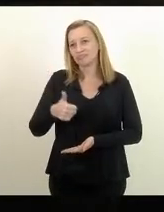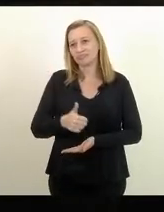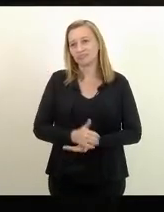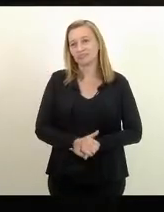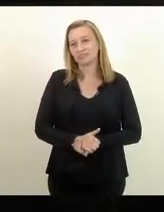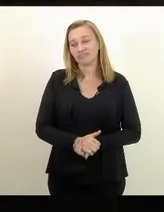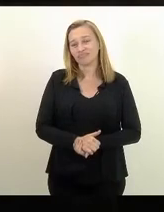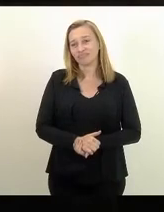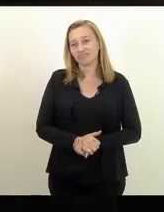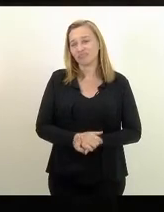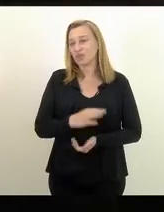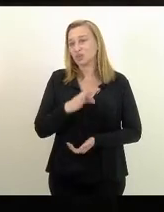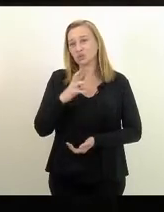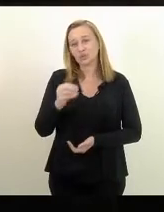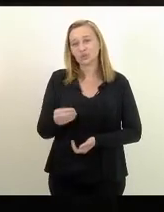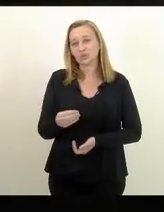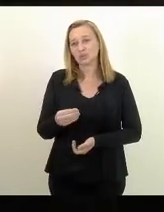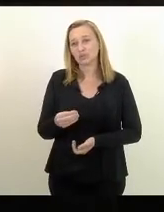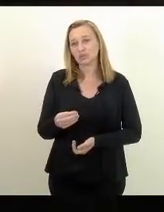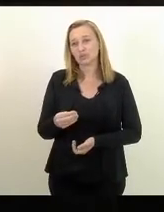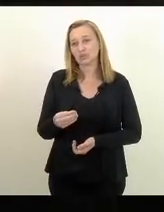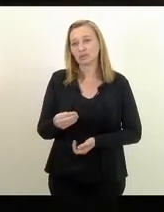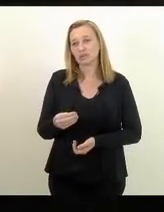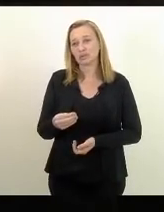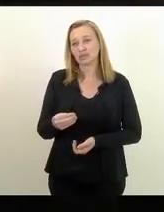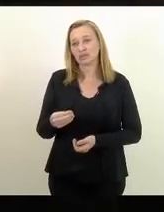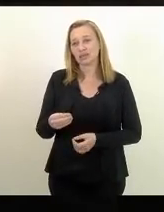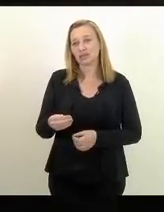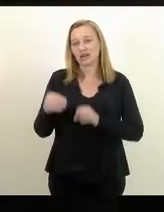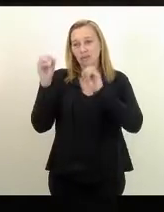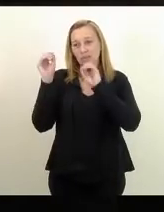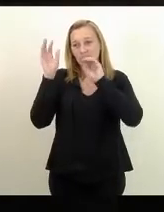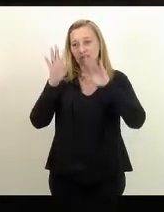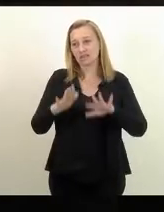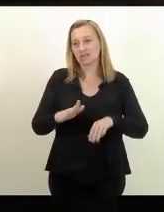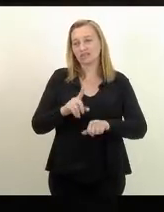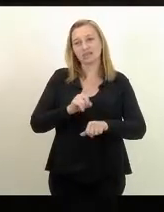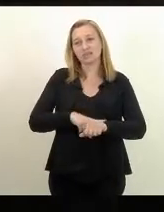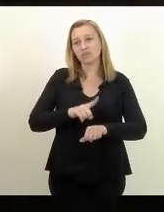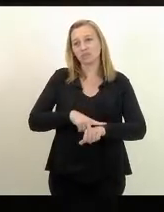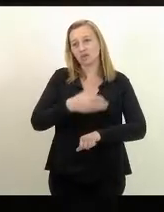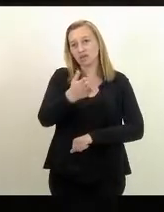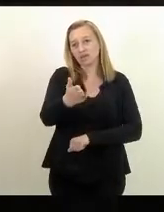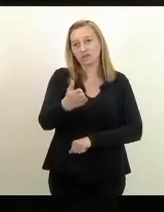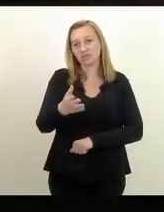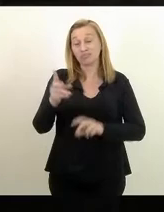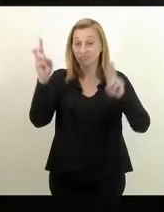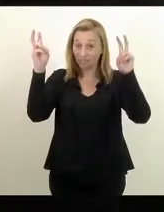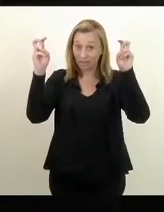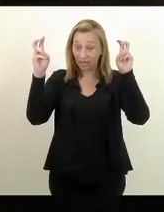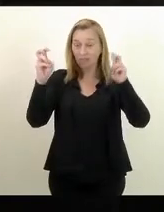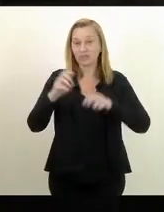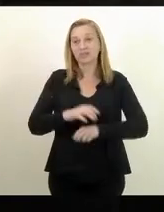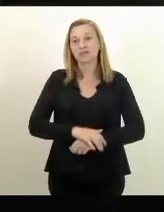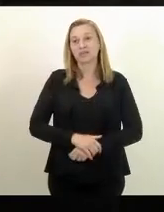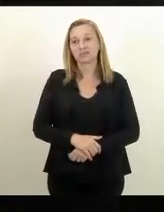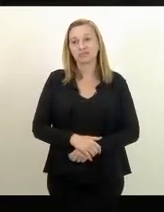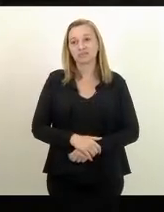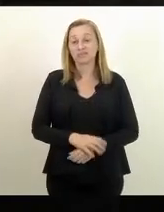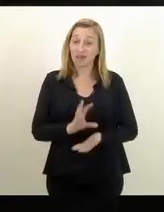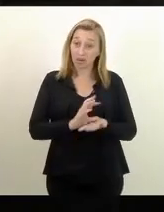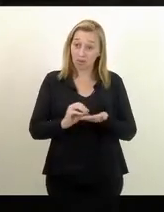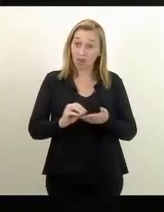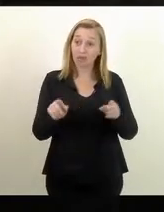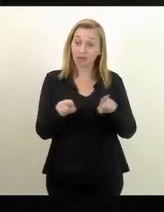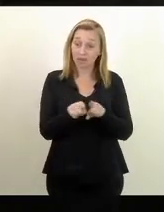coincidência tudo é providência que vossa excelência presida nesse momento um tema e traz a pauta